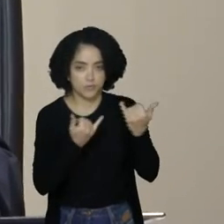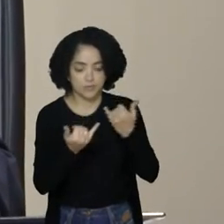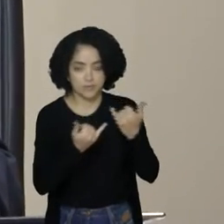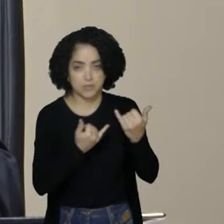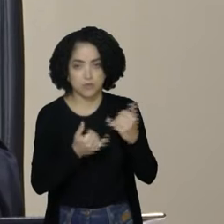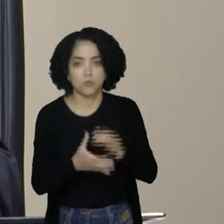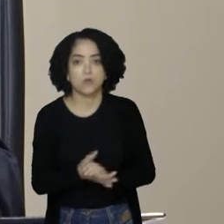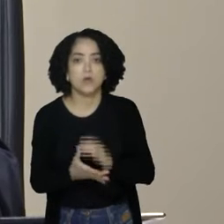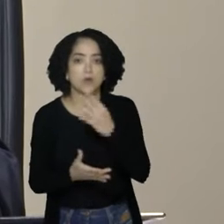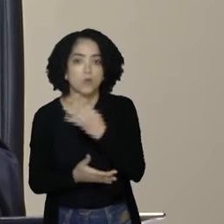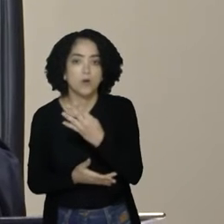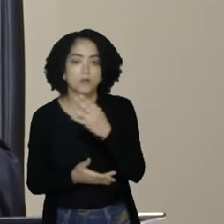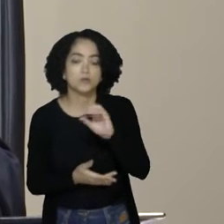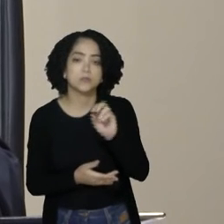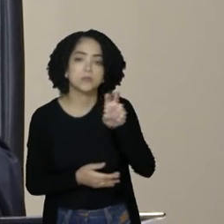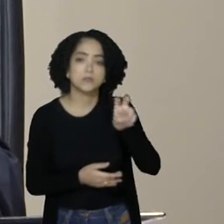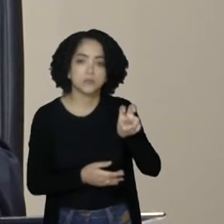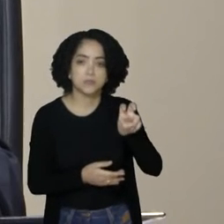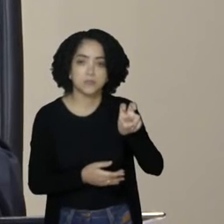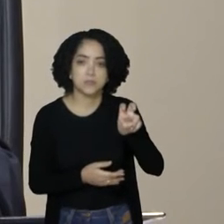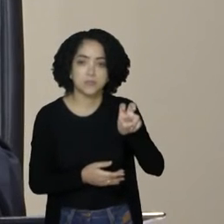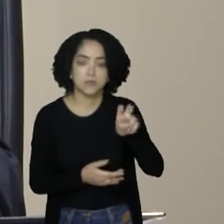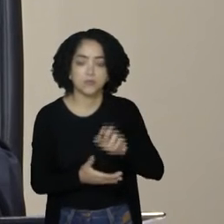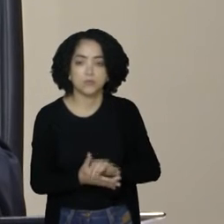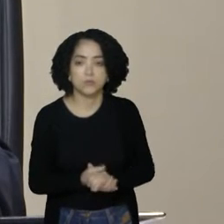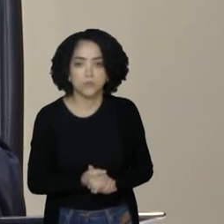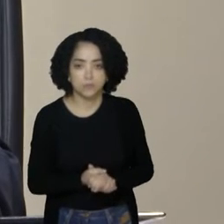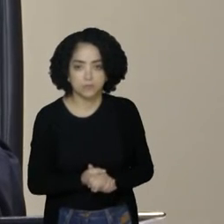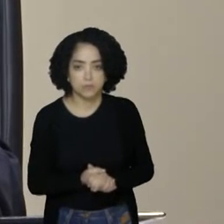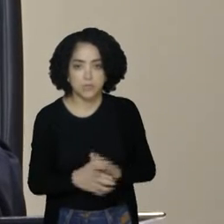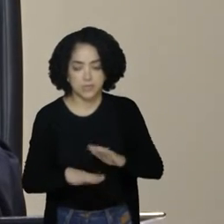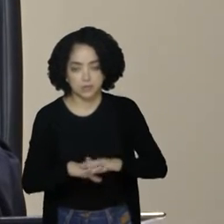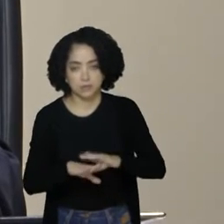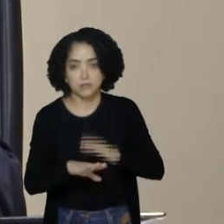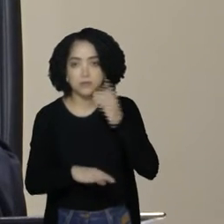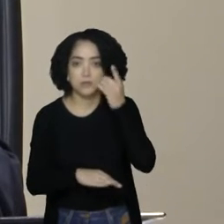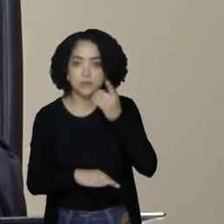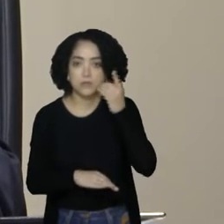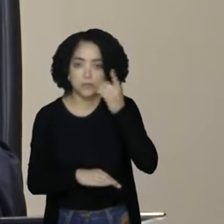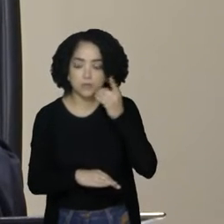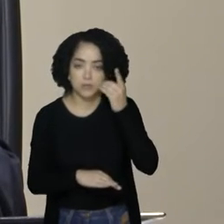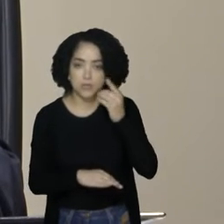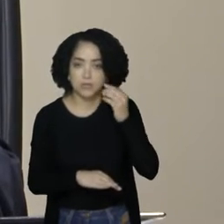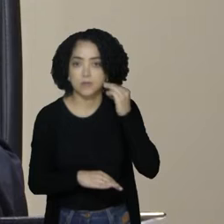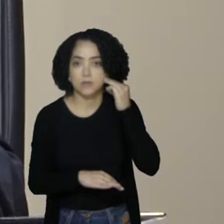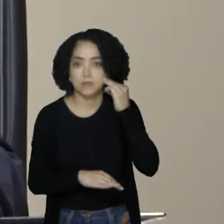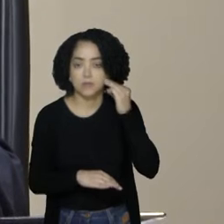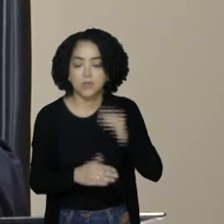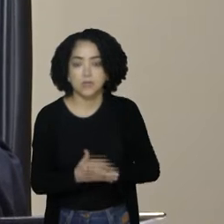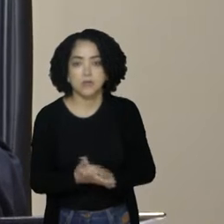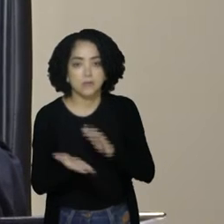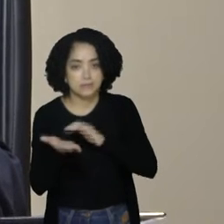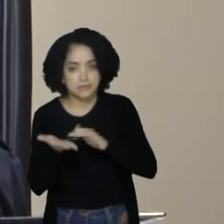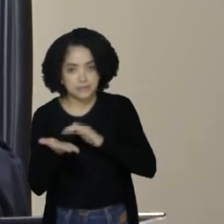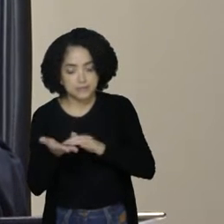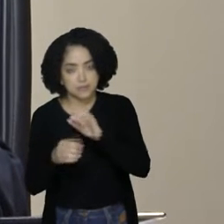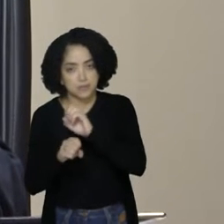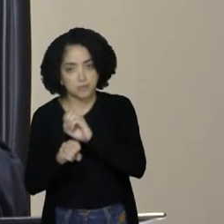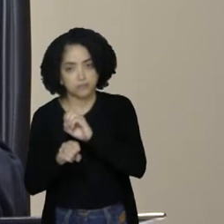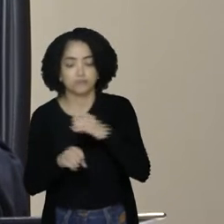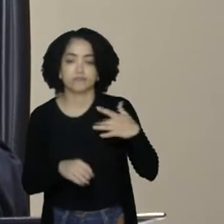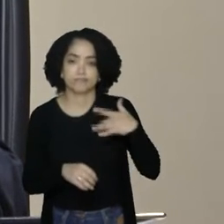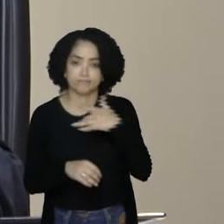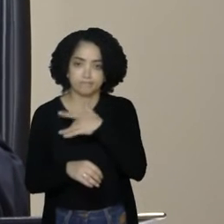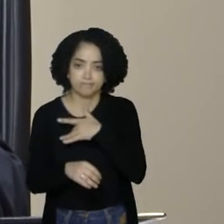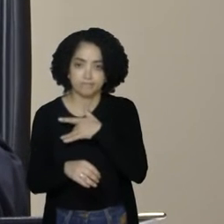Pedido de informação 405. Autora, deputada Marlene Flengues, solicitando ao secretário de Estado da Saúde informações acerca